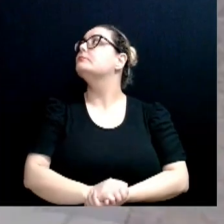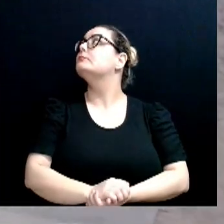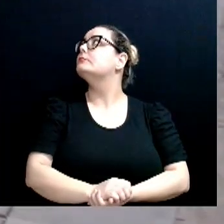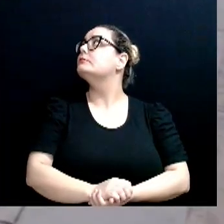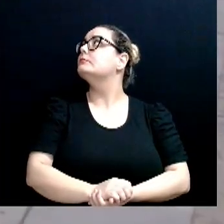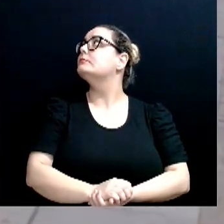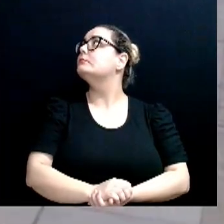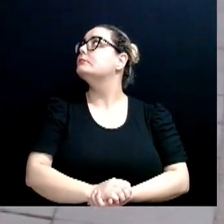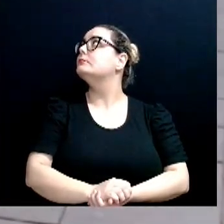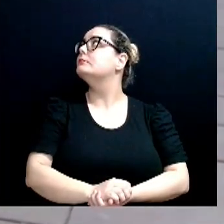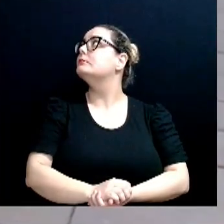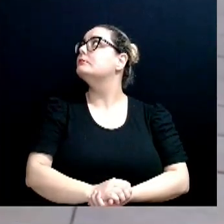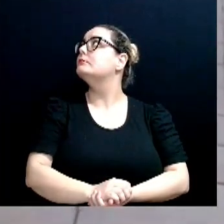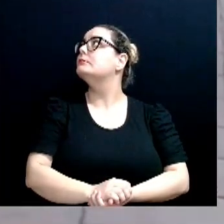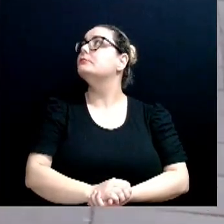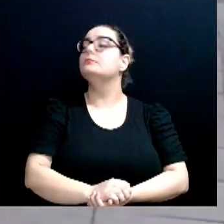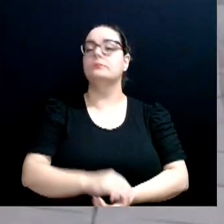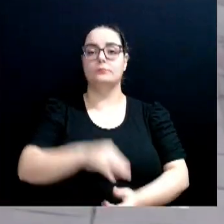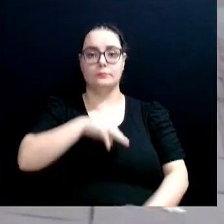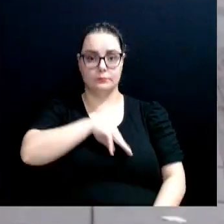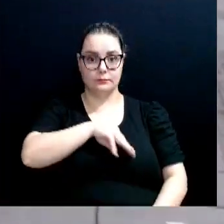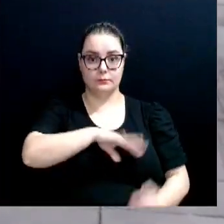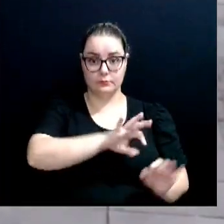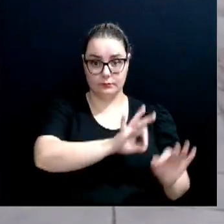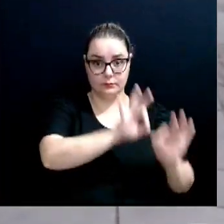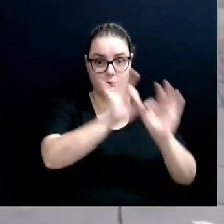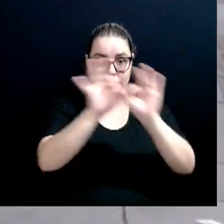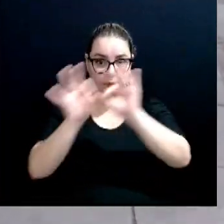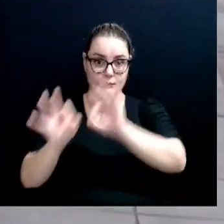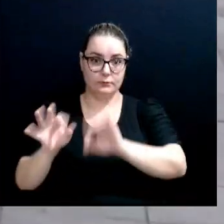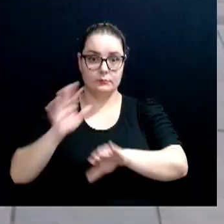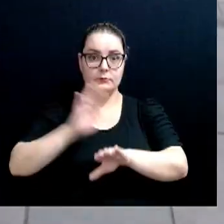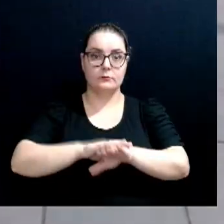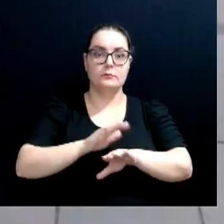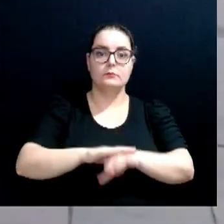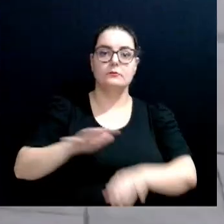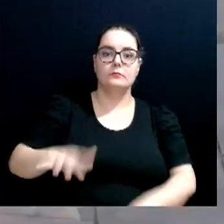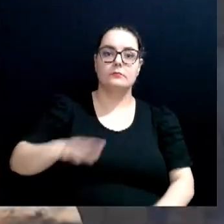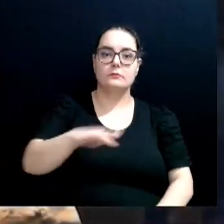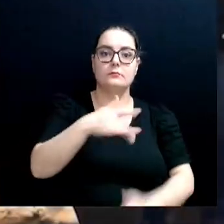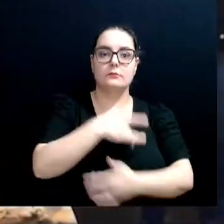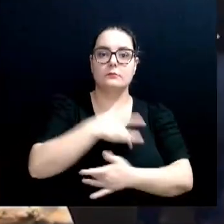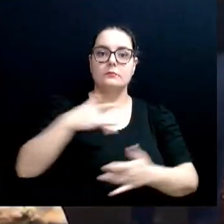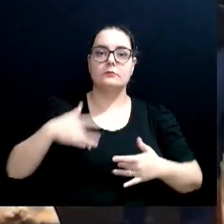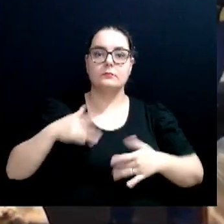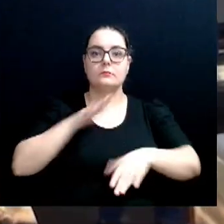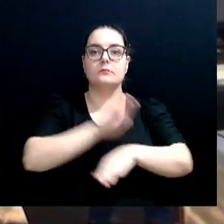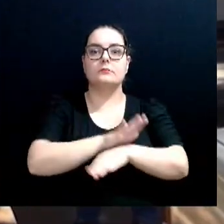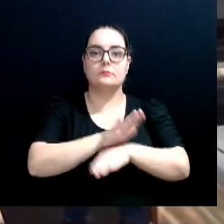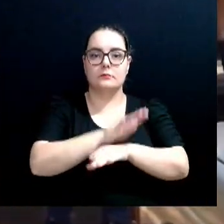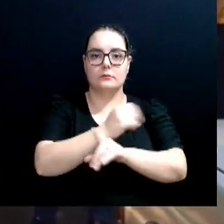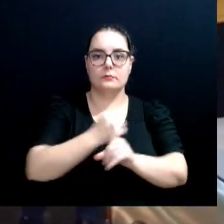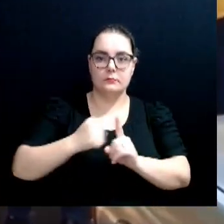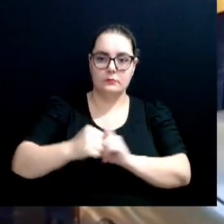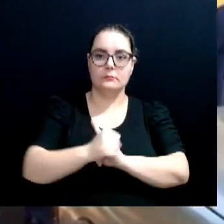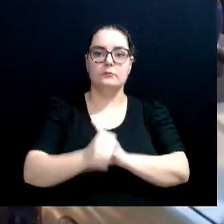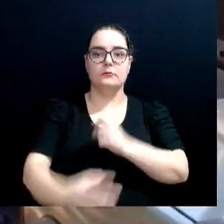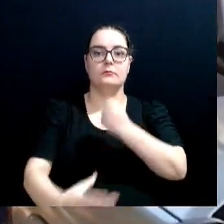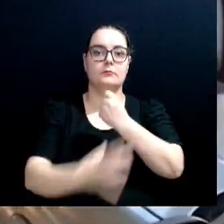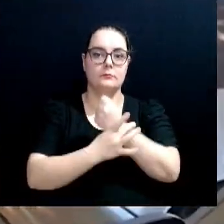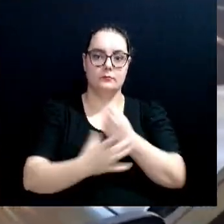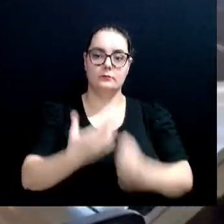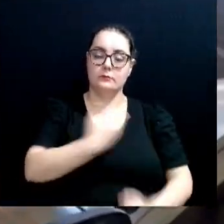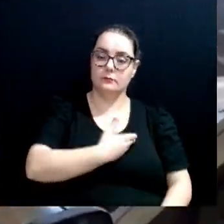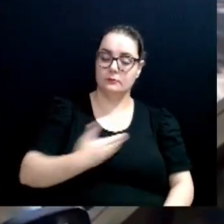Com a missão de acompanhar ações nas áreas de saúde, assistência social e segurança pública relacionadas